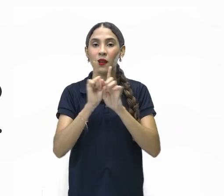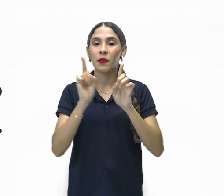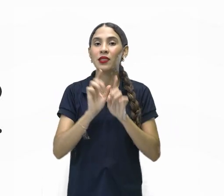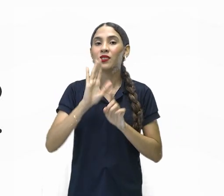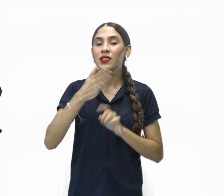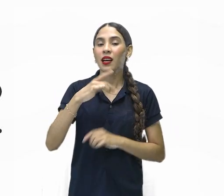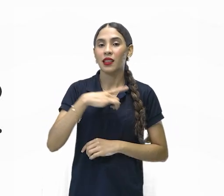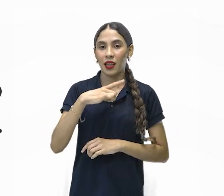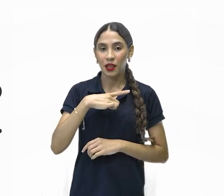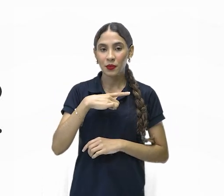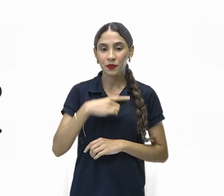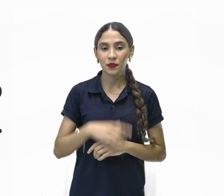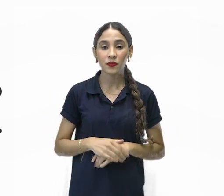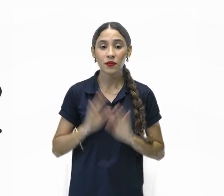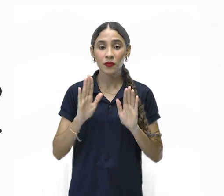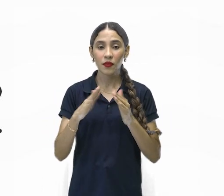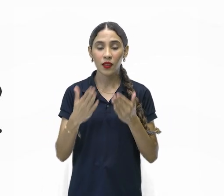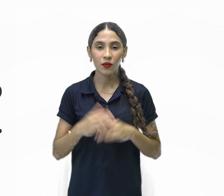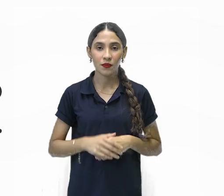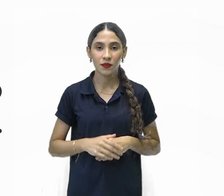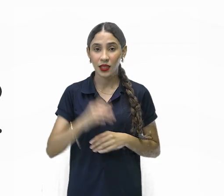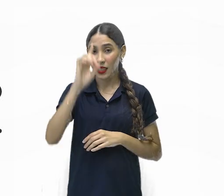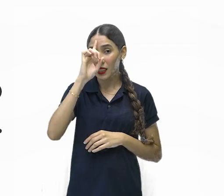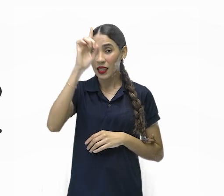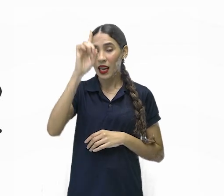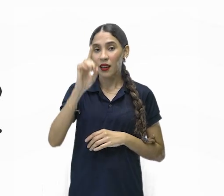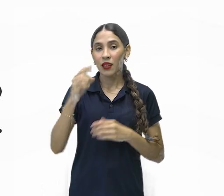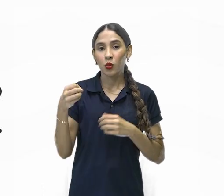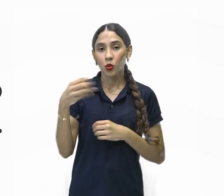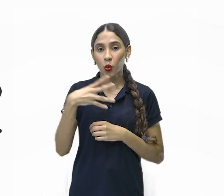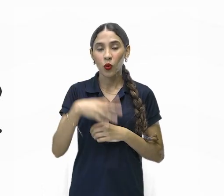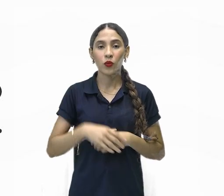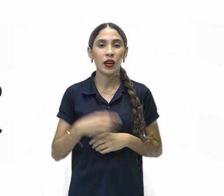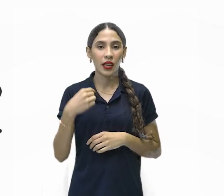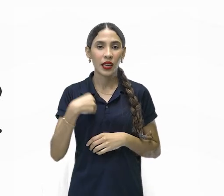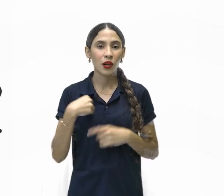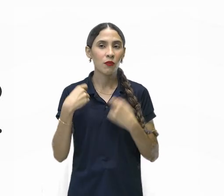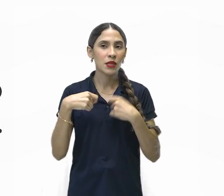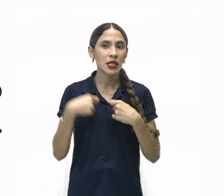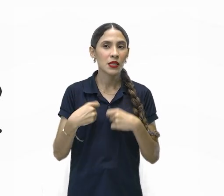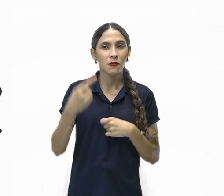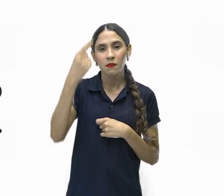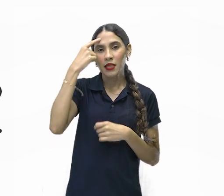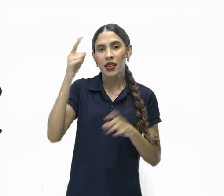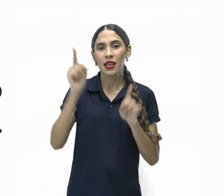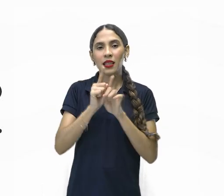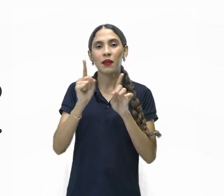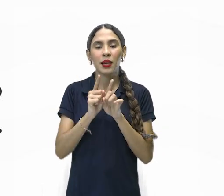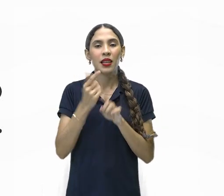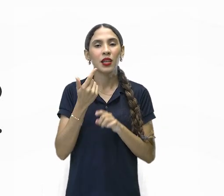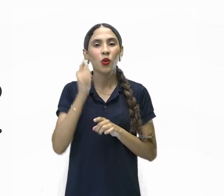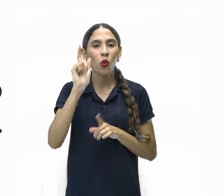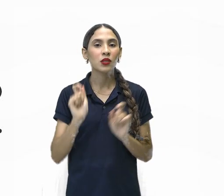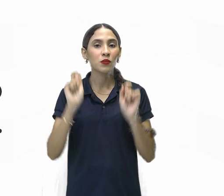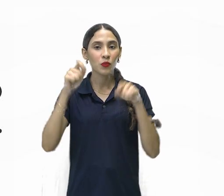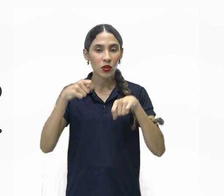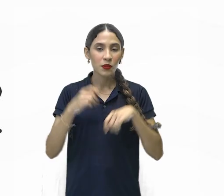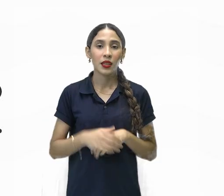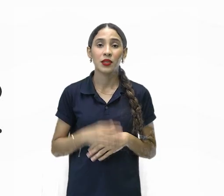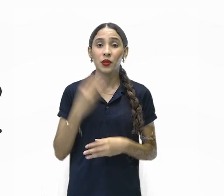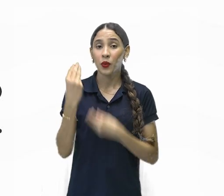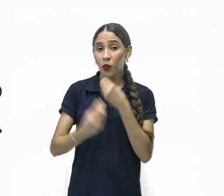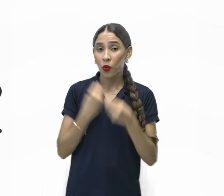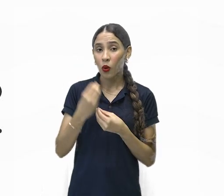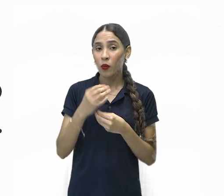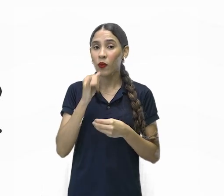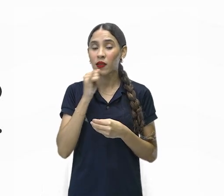que já existem. Então, para criar algo novo, eu vou pensar também em outras possibilidades,